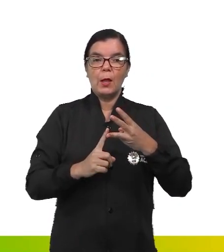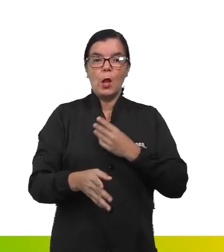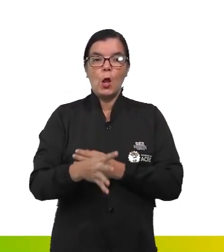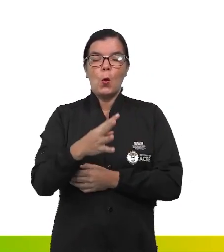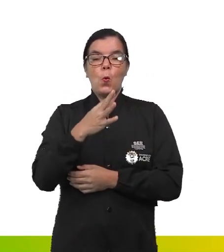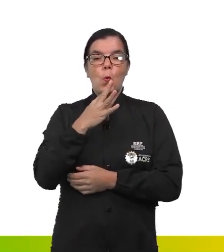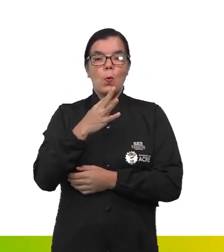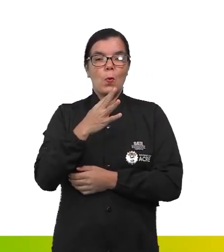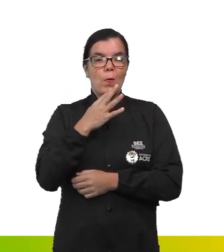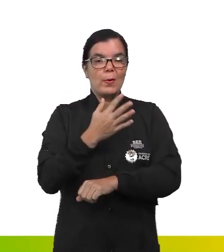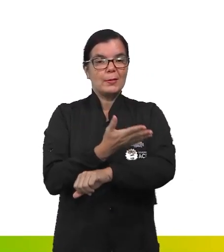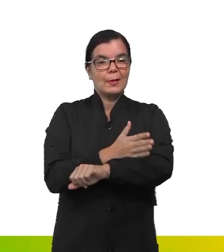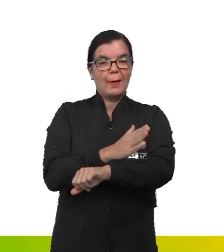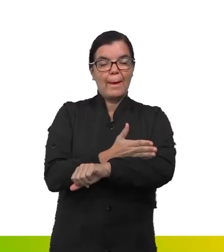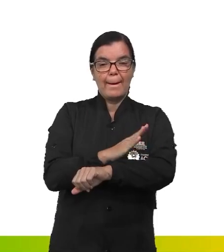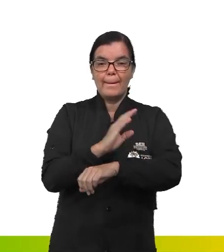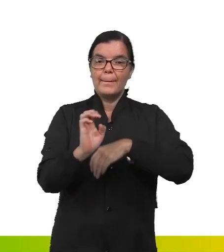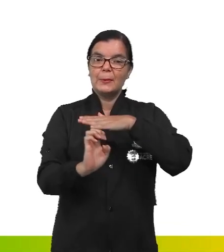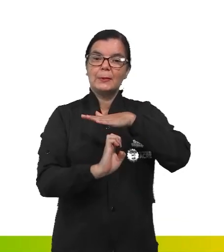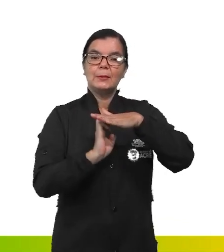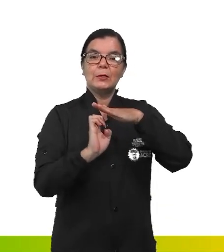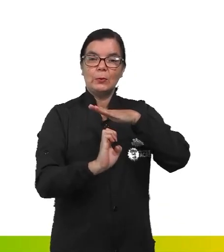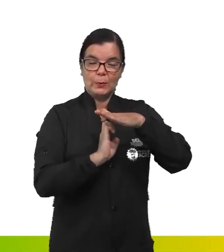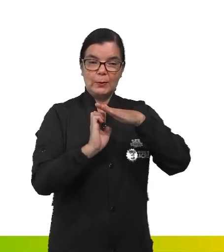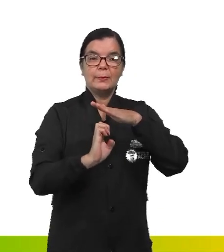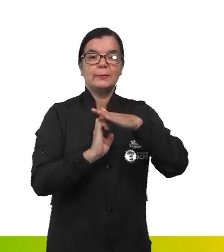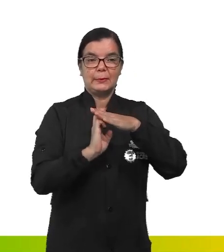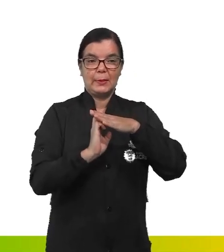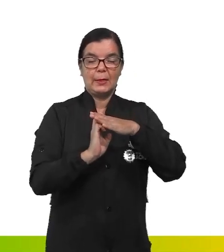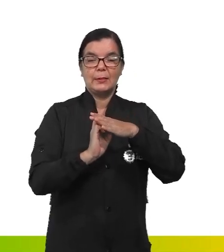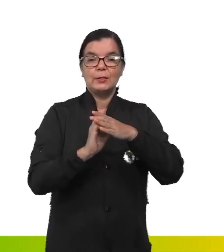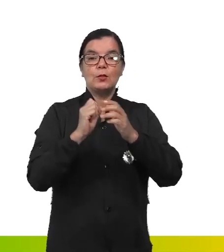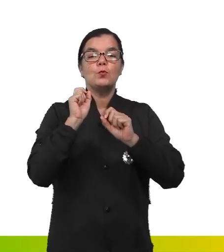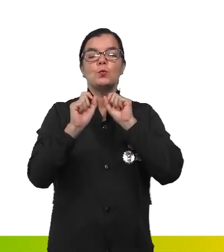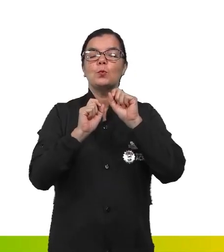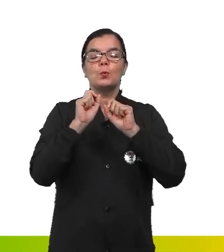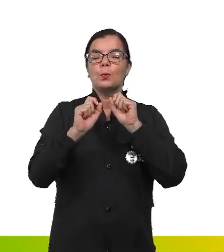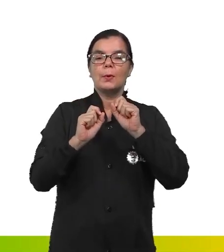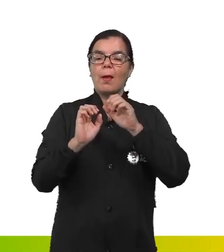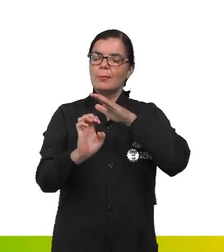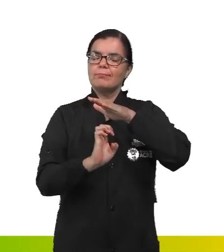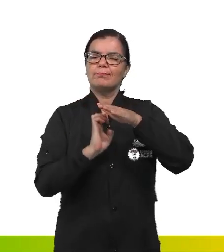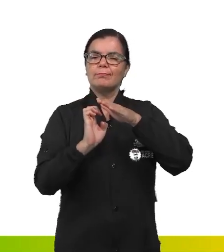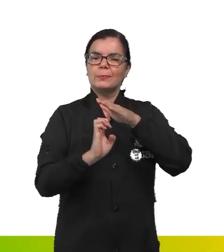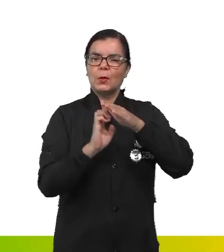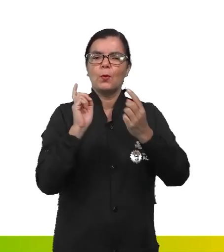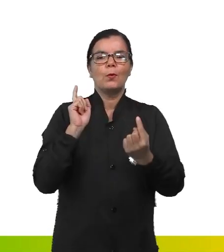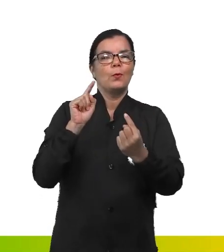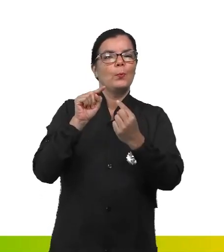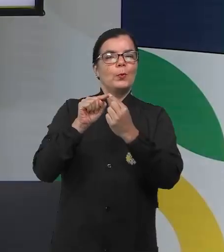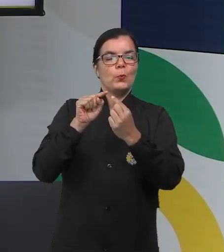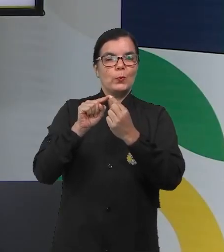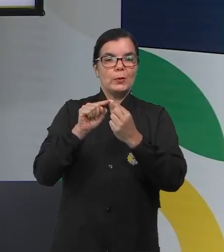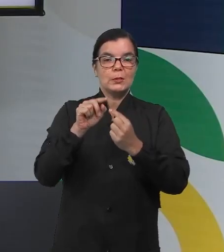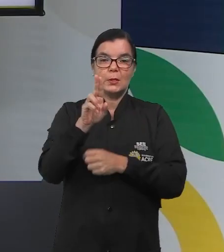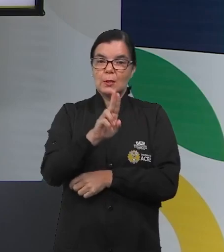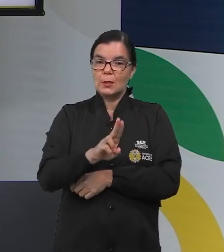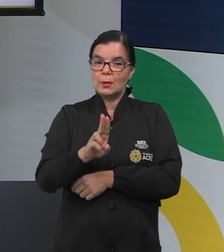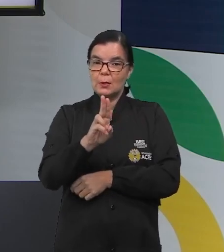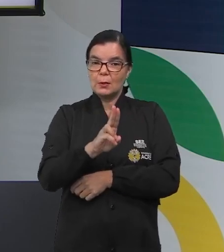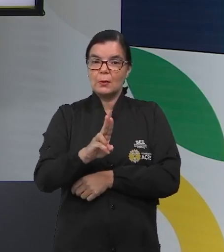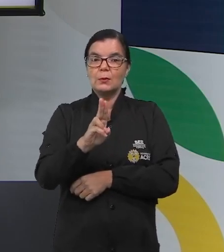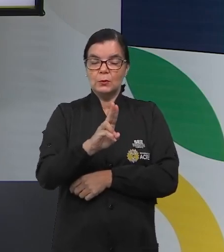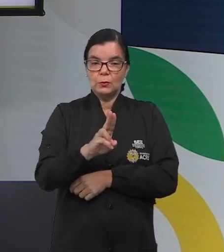as práticas das empresas das quais consome. Qual é a procedência dessa empresa? Será que ela utiliza